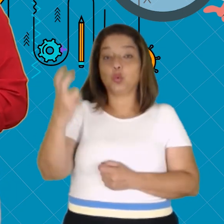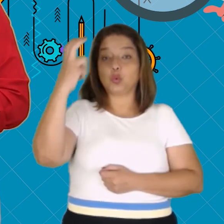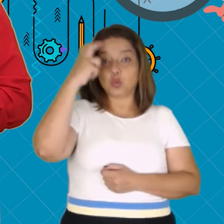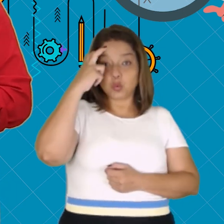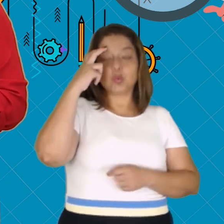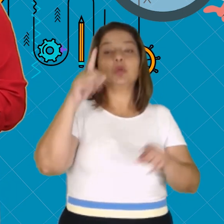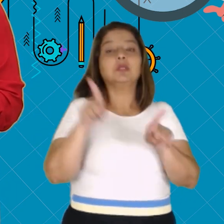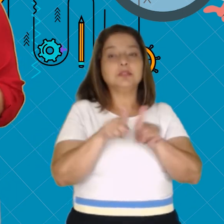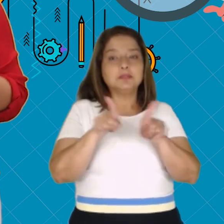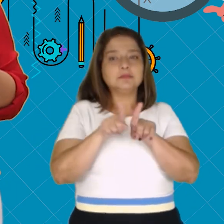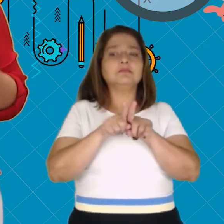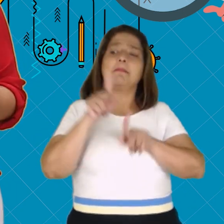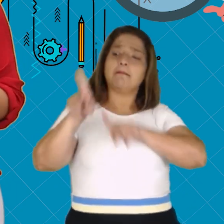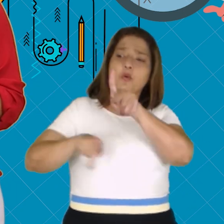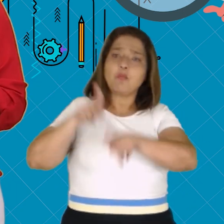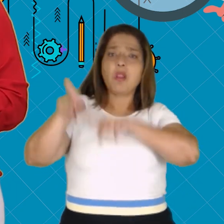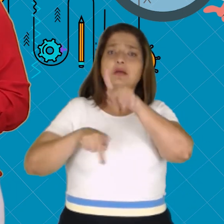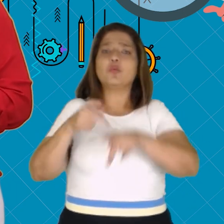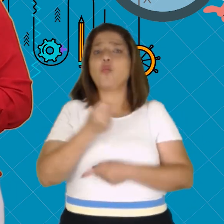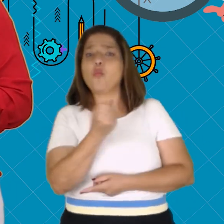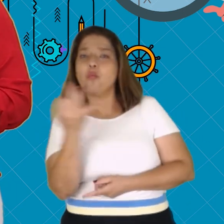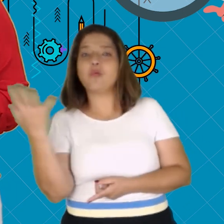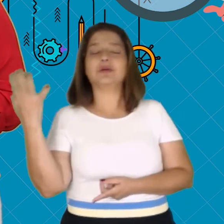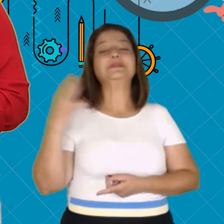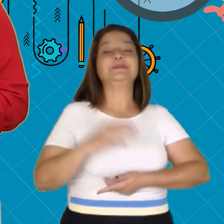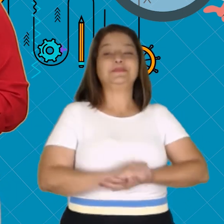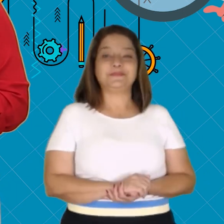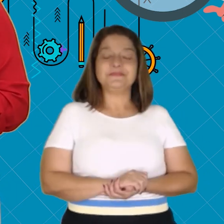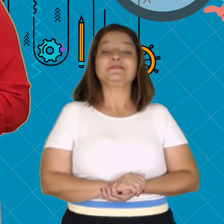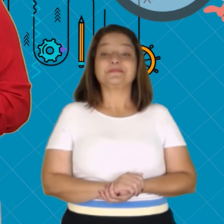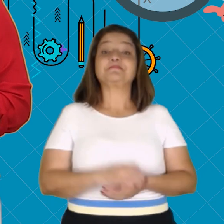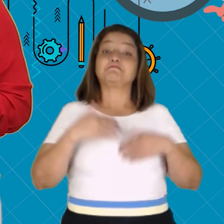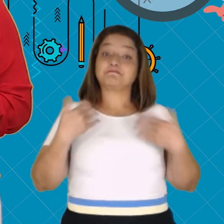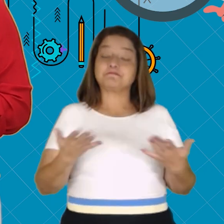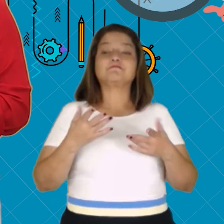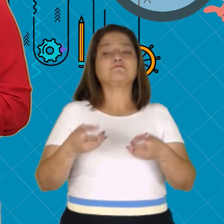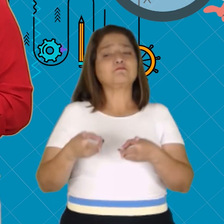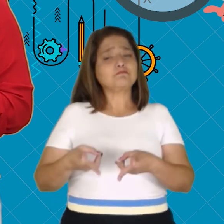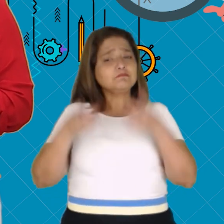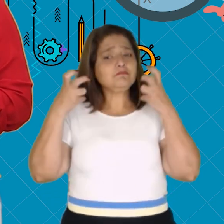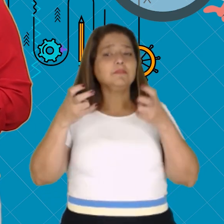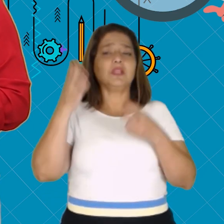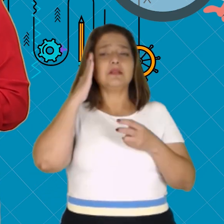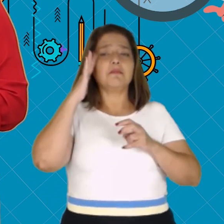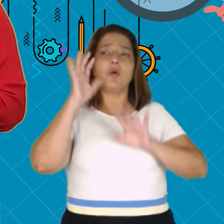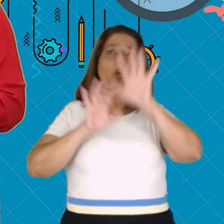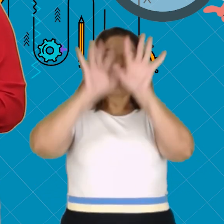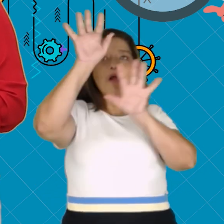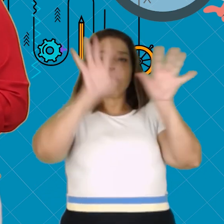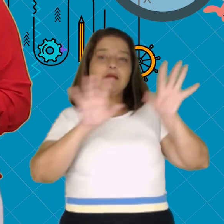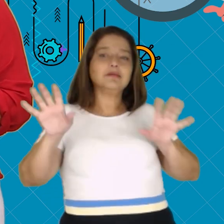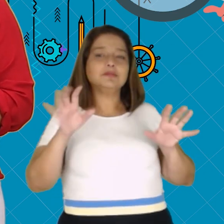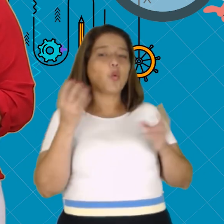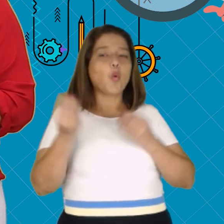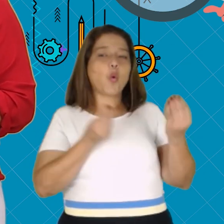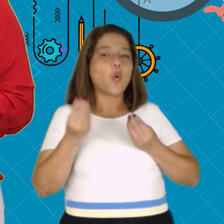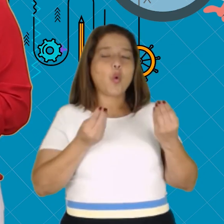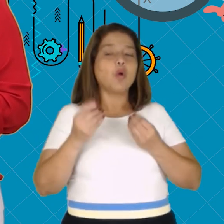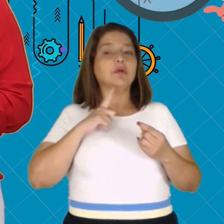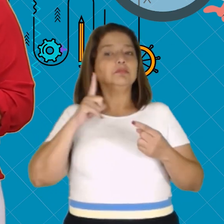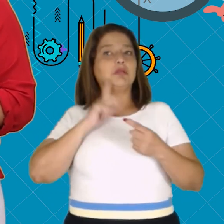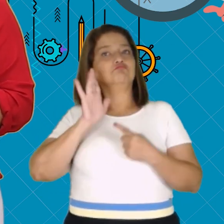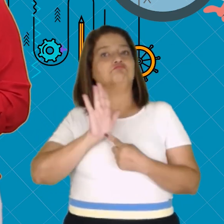economia, cultura e densidade populacional. Assim, podemos identificar e organizar as diferentes